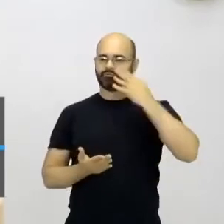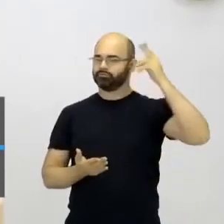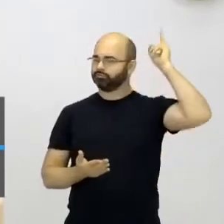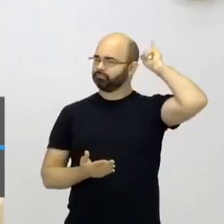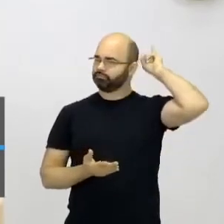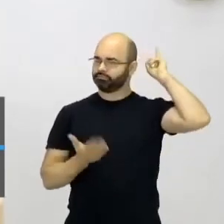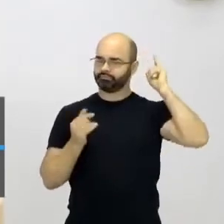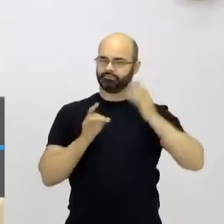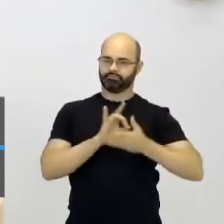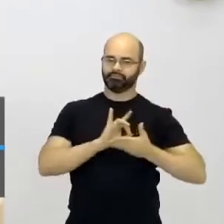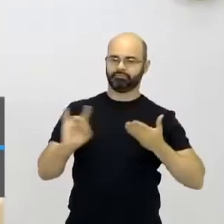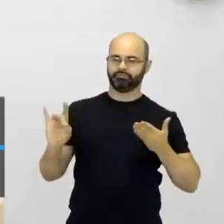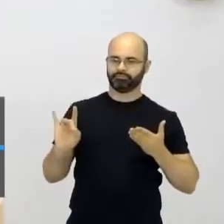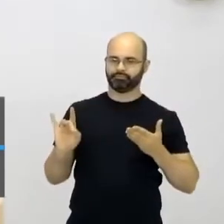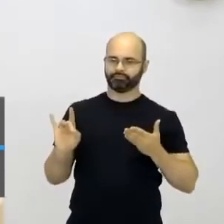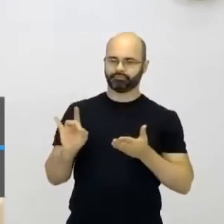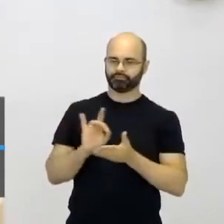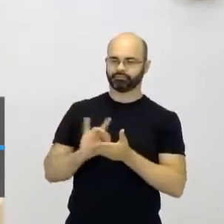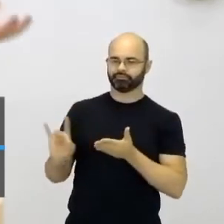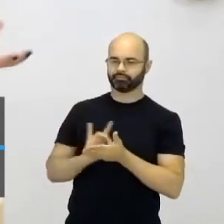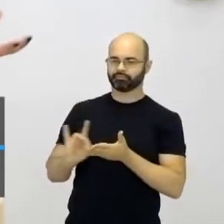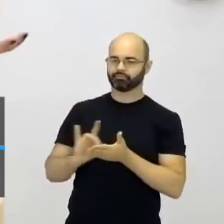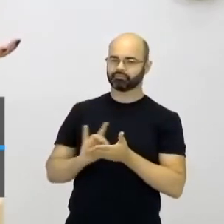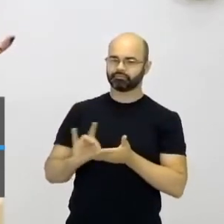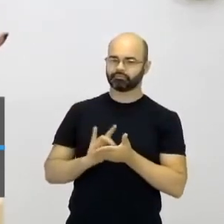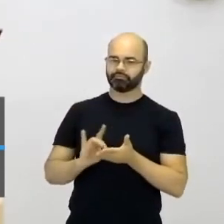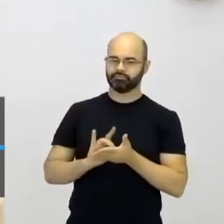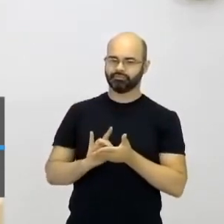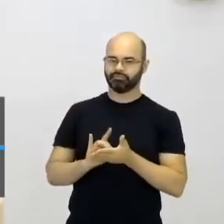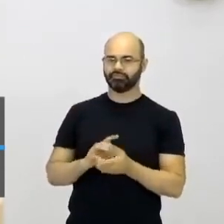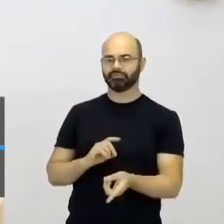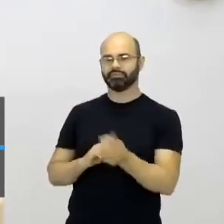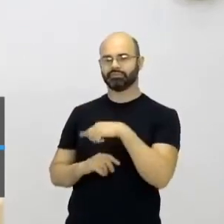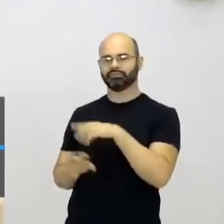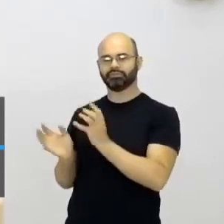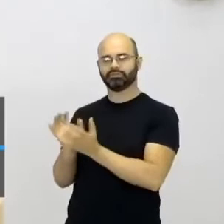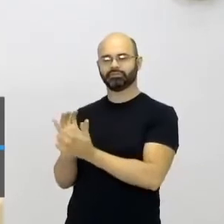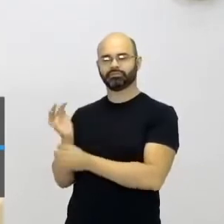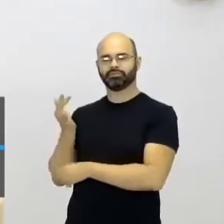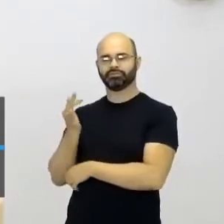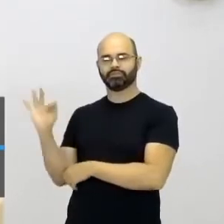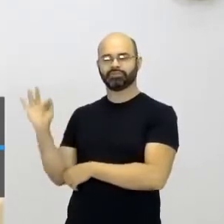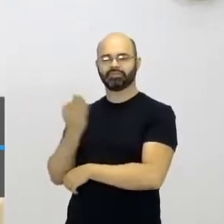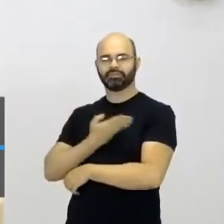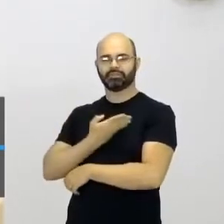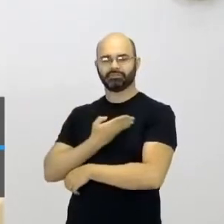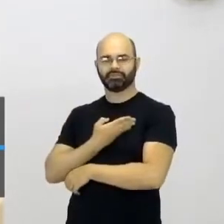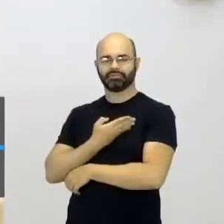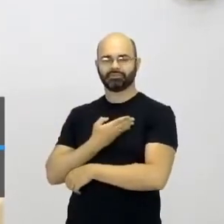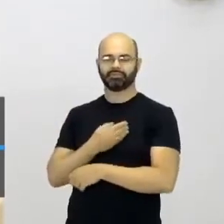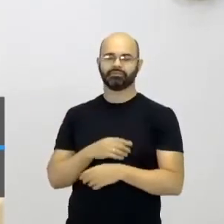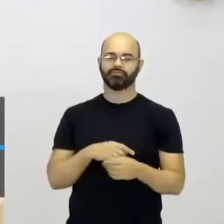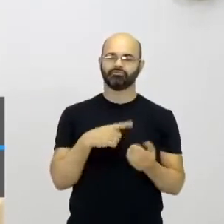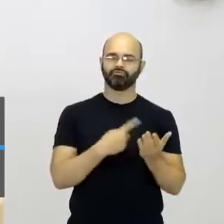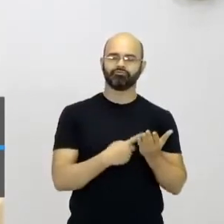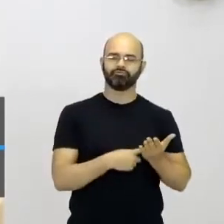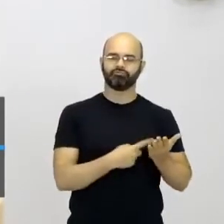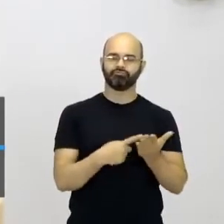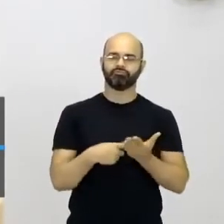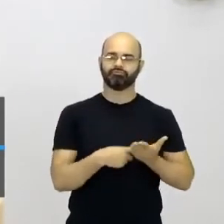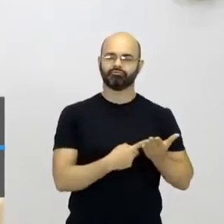eram inimigos dos amigos dos franceses, né? A gente falou disso na outra aula. Ele consegue fazer um